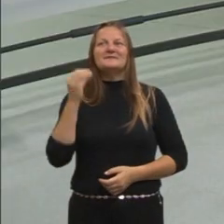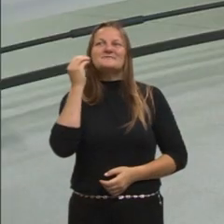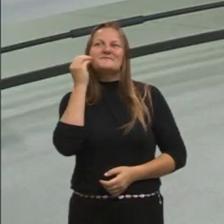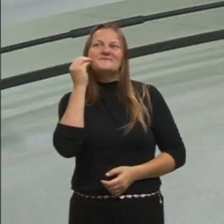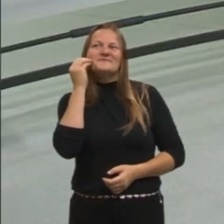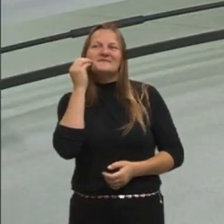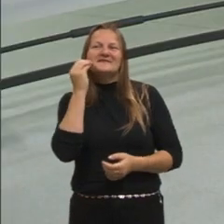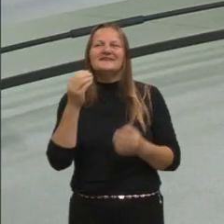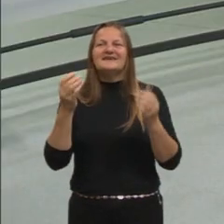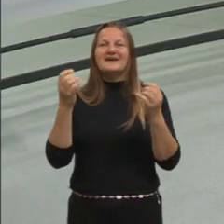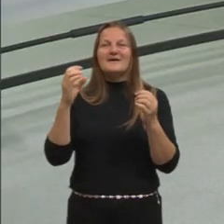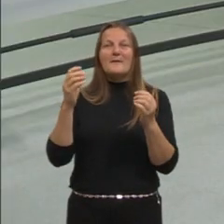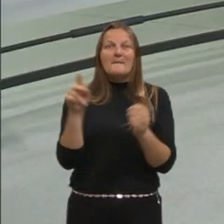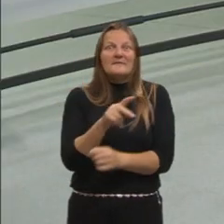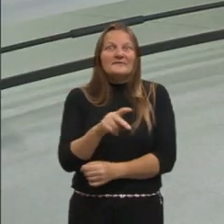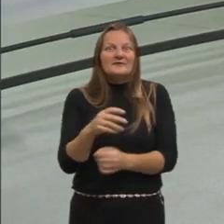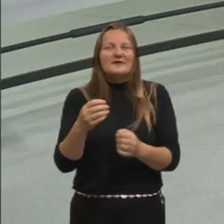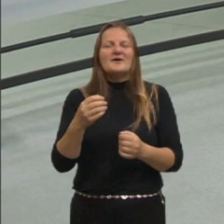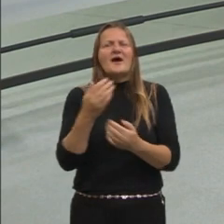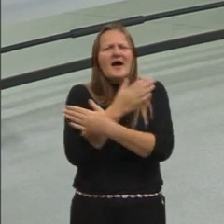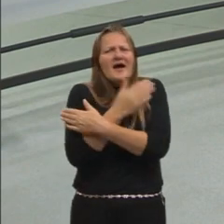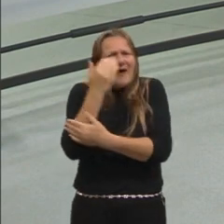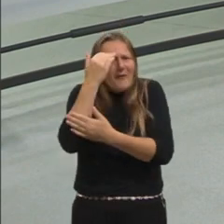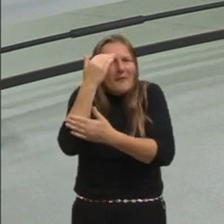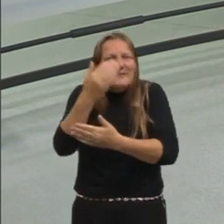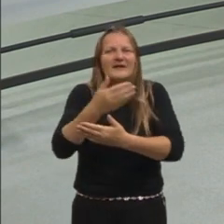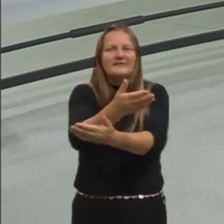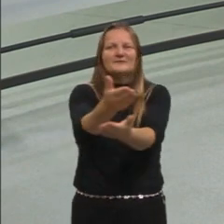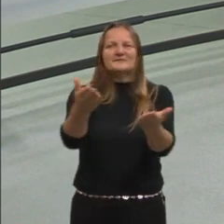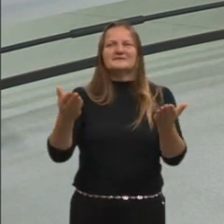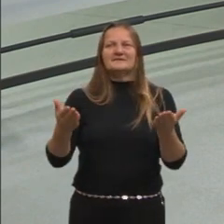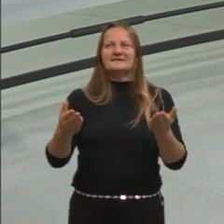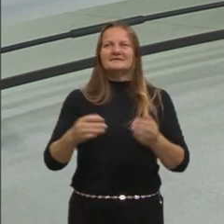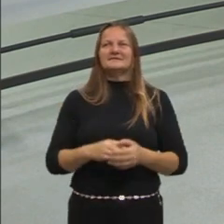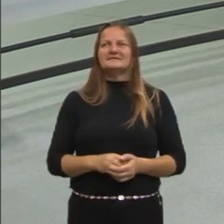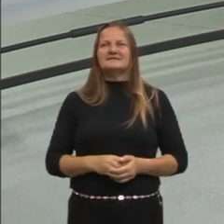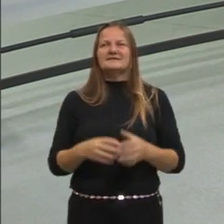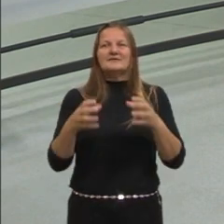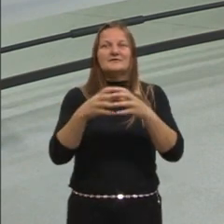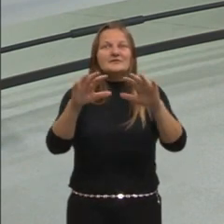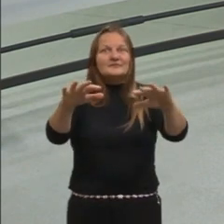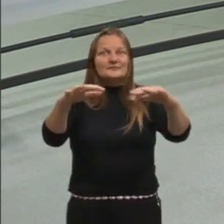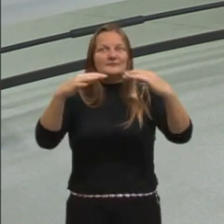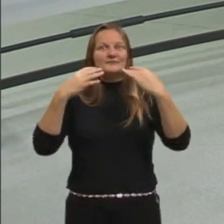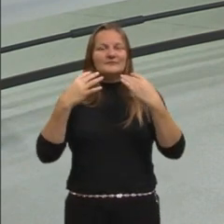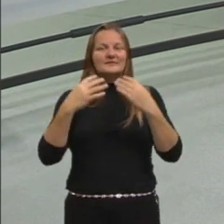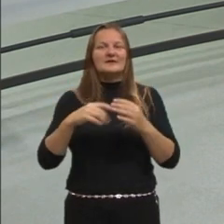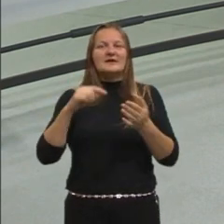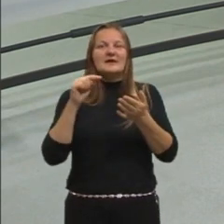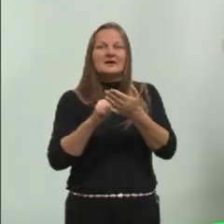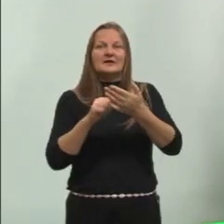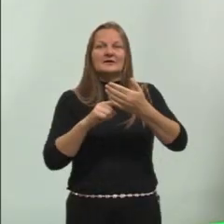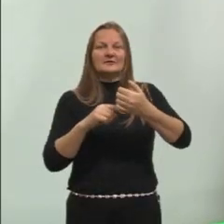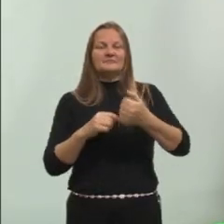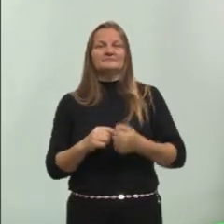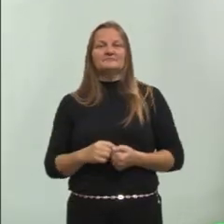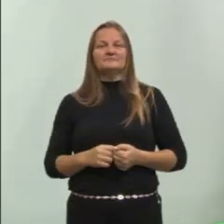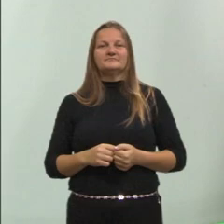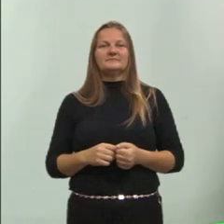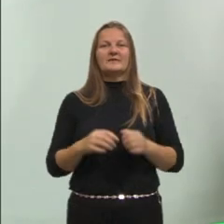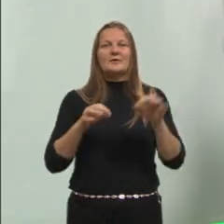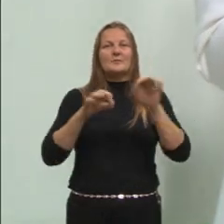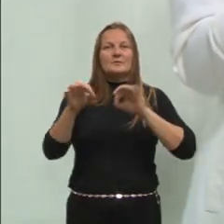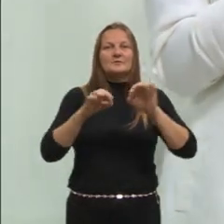Camila aqui eu quero agradecer vocês então quero agradecer a audiência clique no link lá para validar o nosso